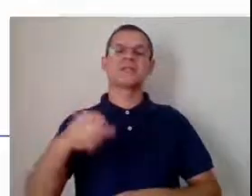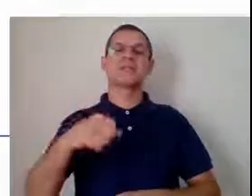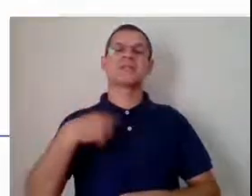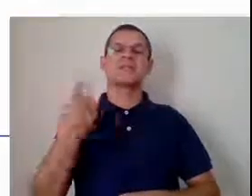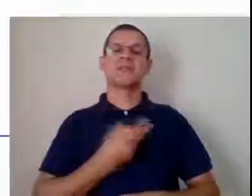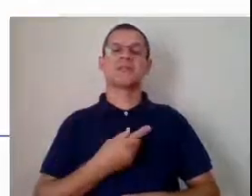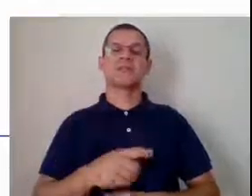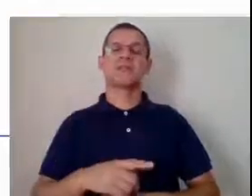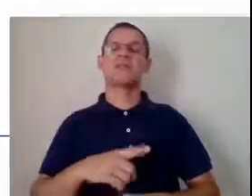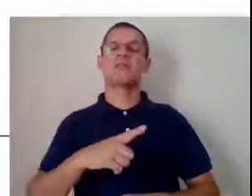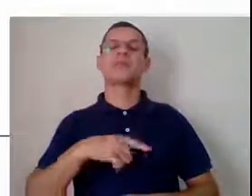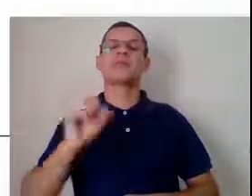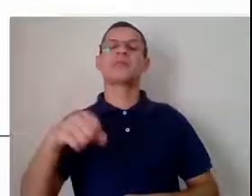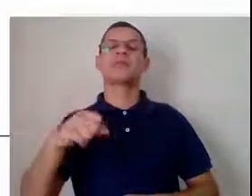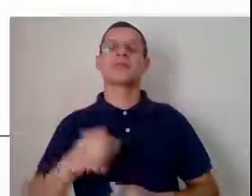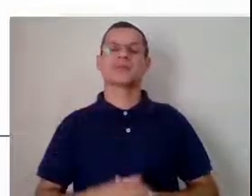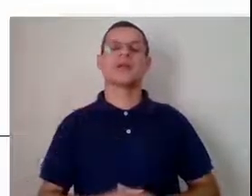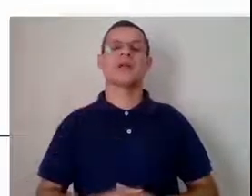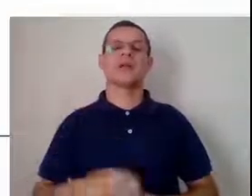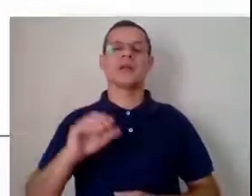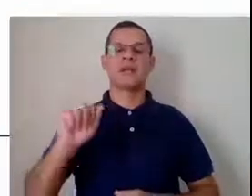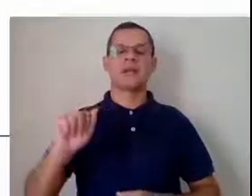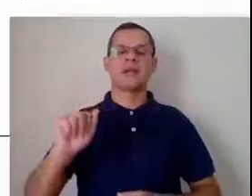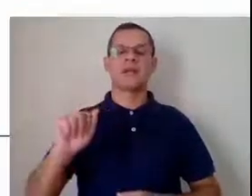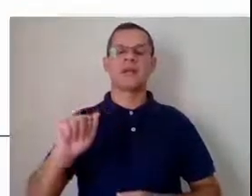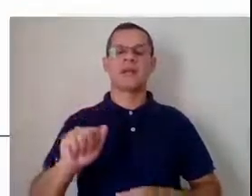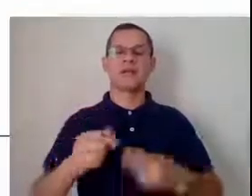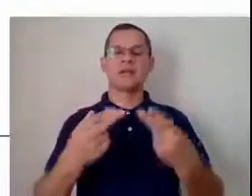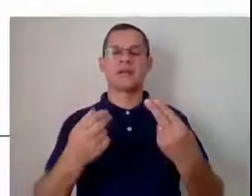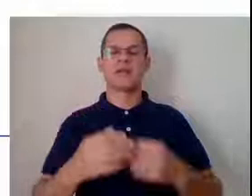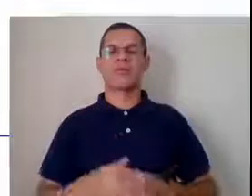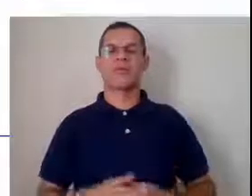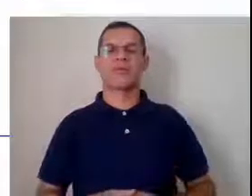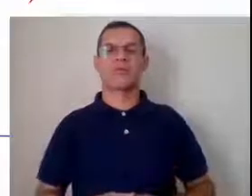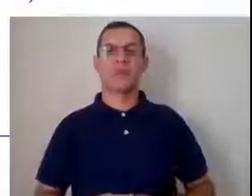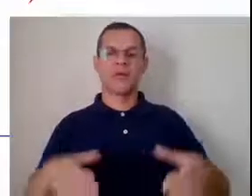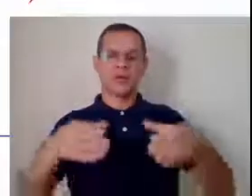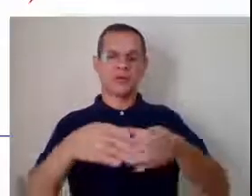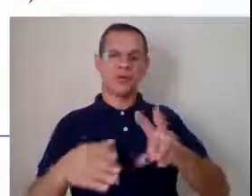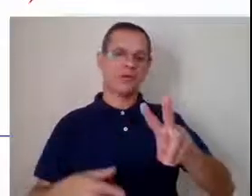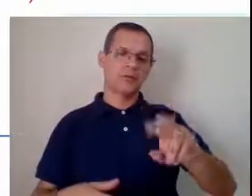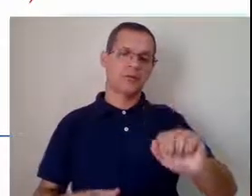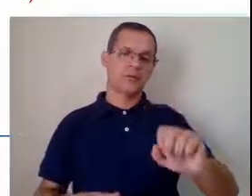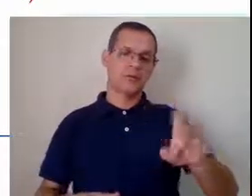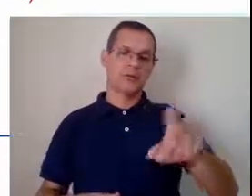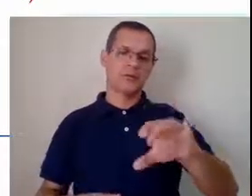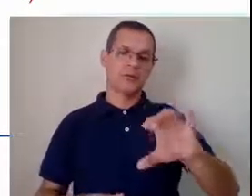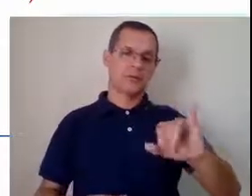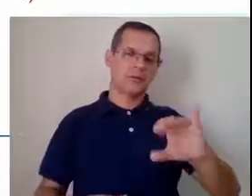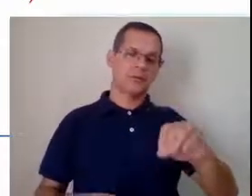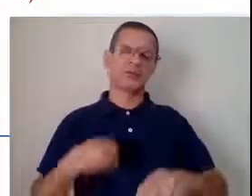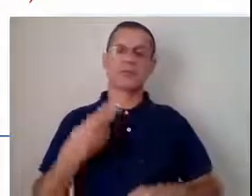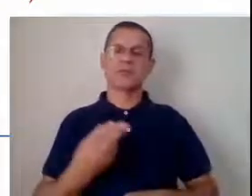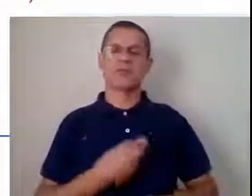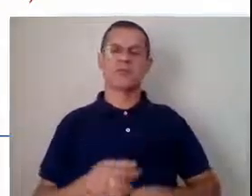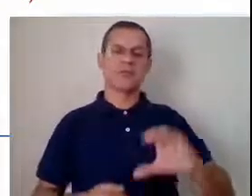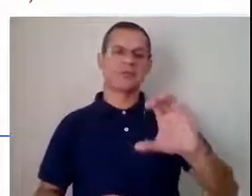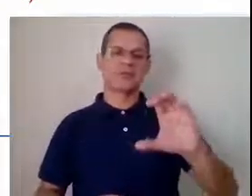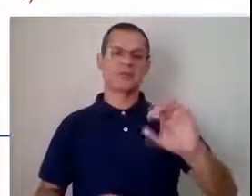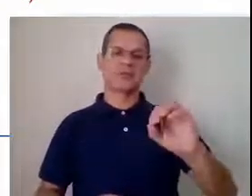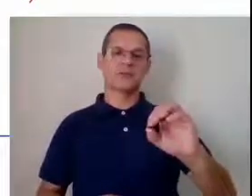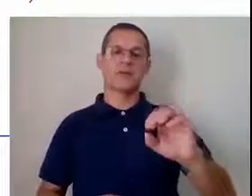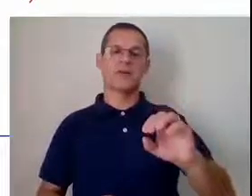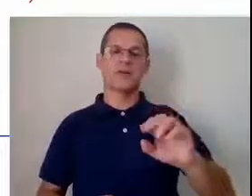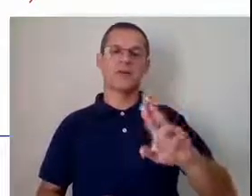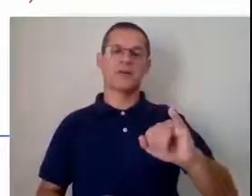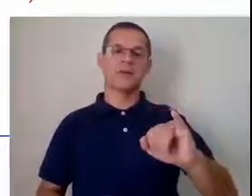gente poderia dizer que A é igual ao conjunto vazio, o nosso zero